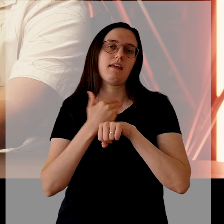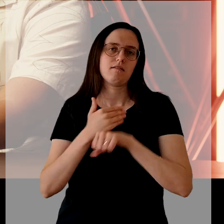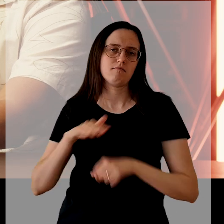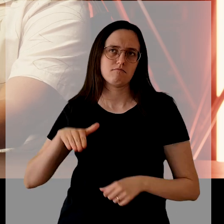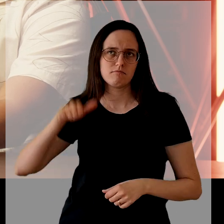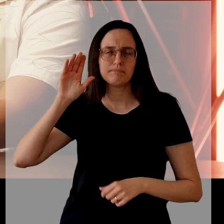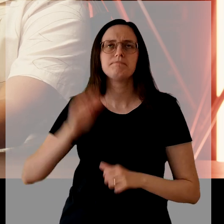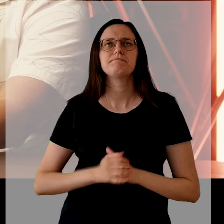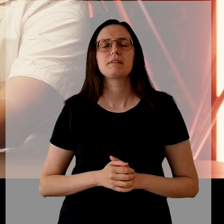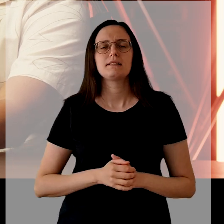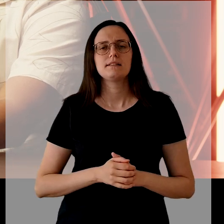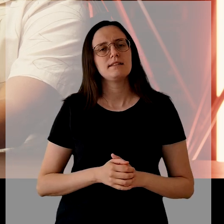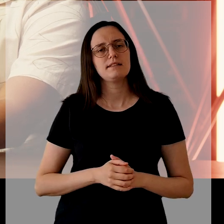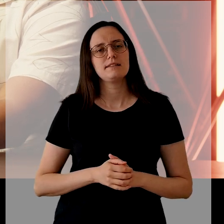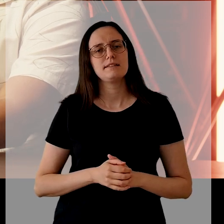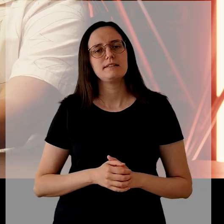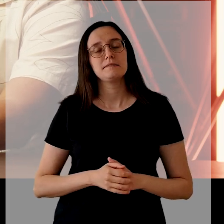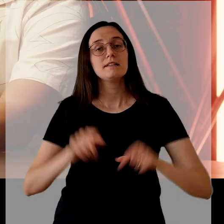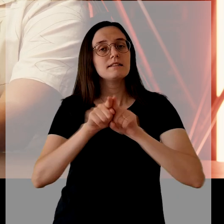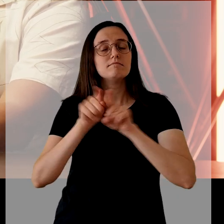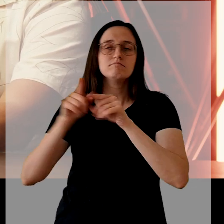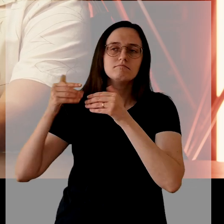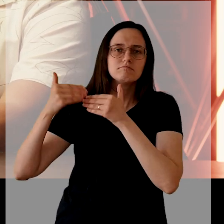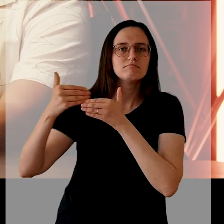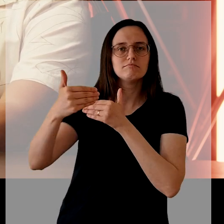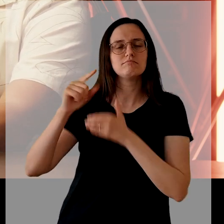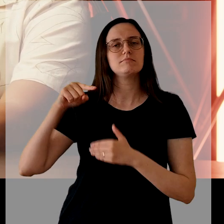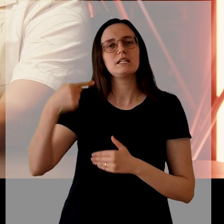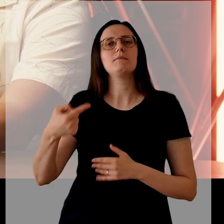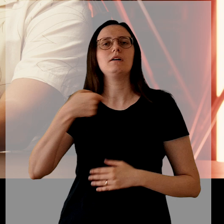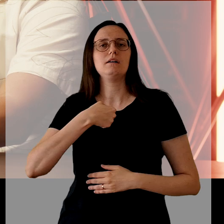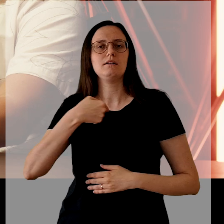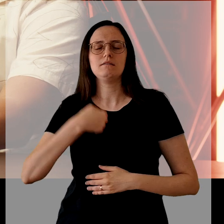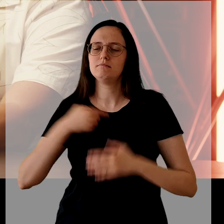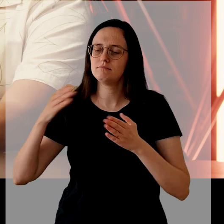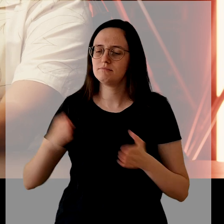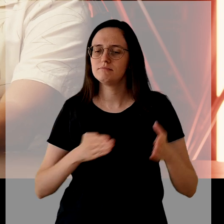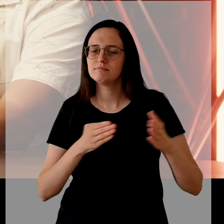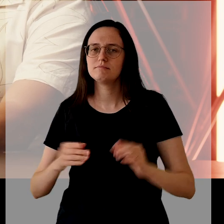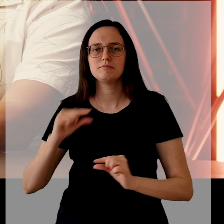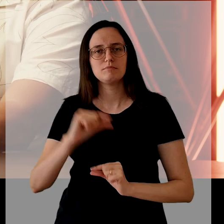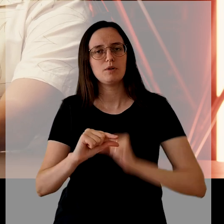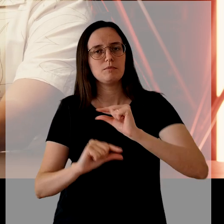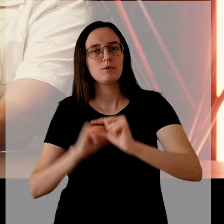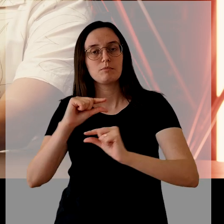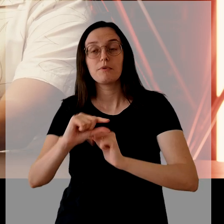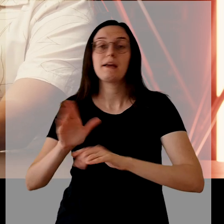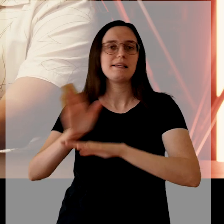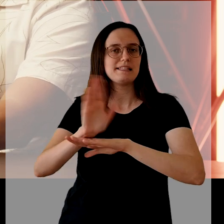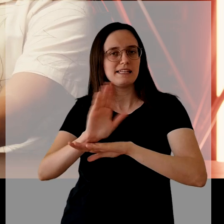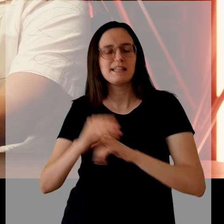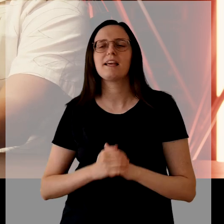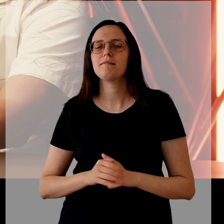assim. E muito depois eu fui caminhando aos poucos, assim, para o cinema,